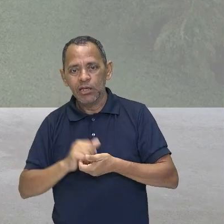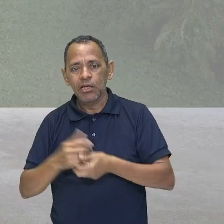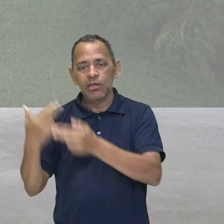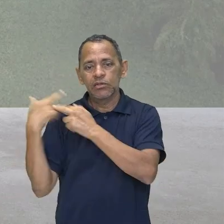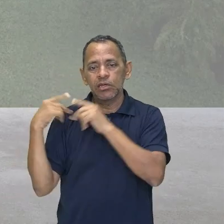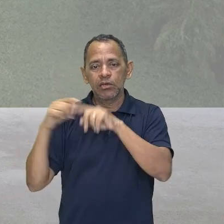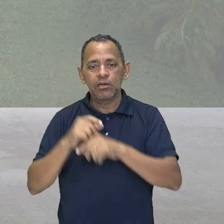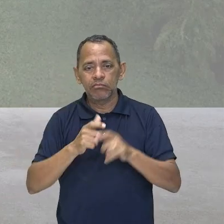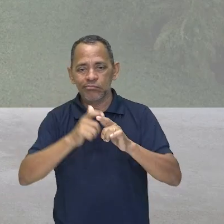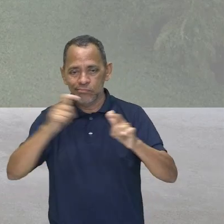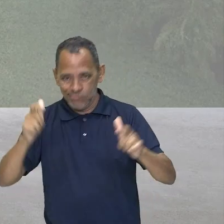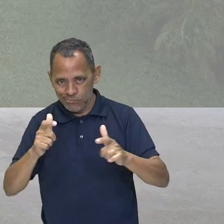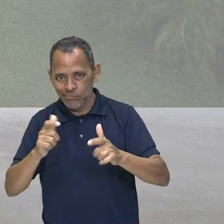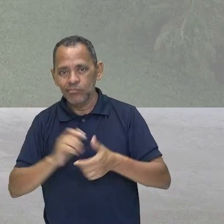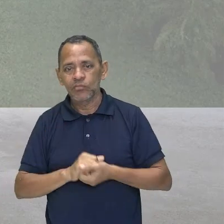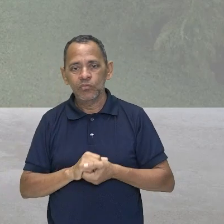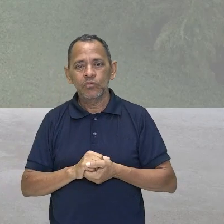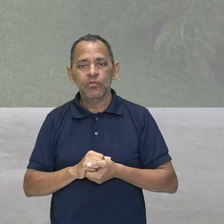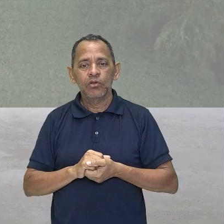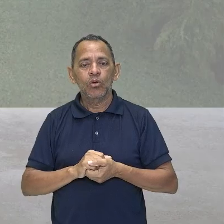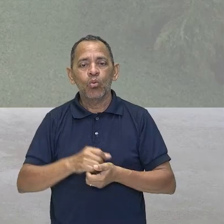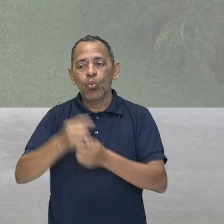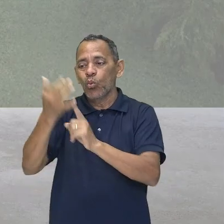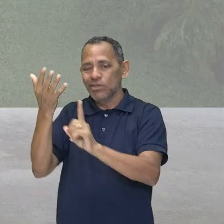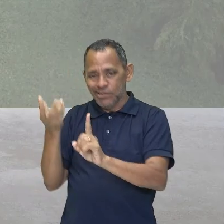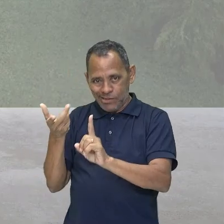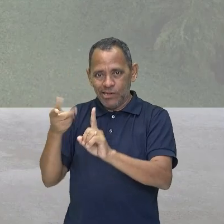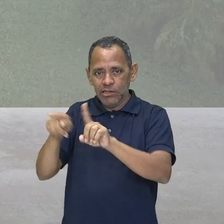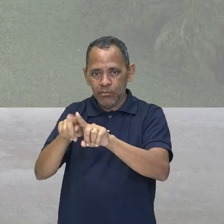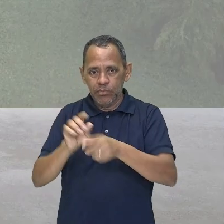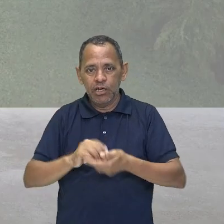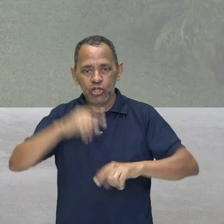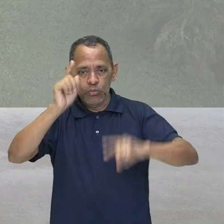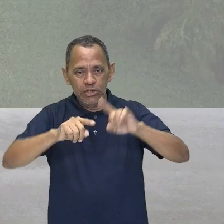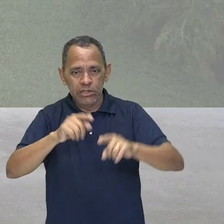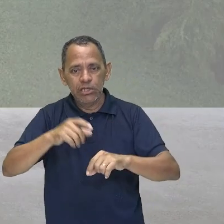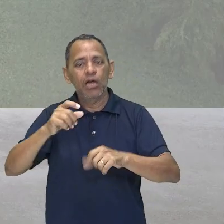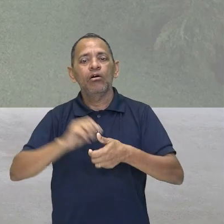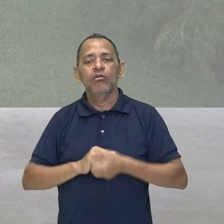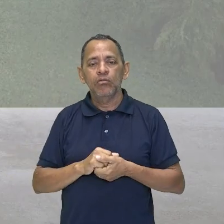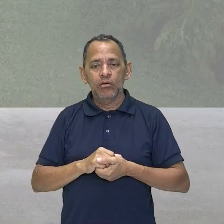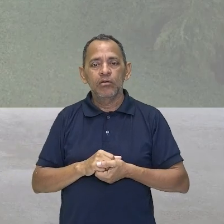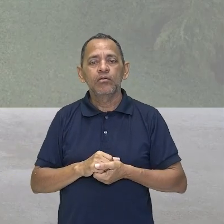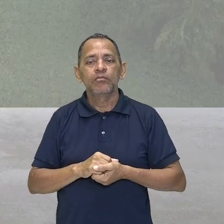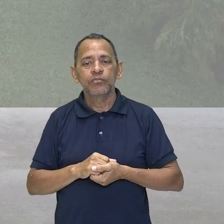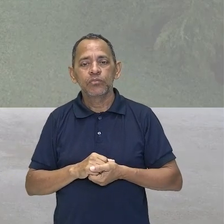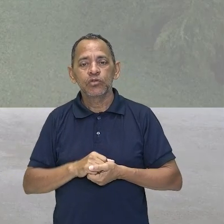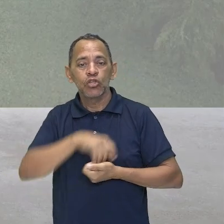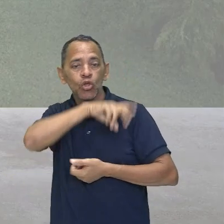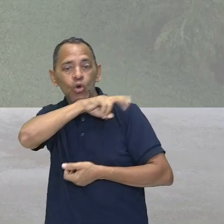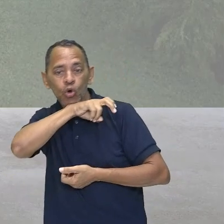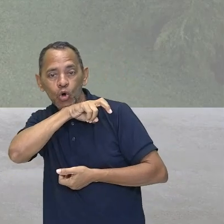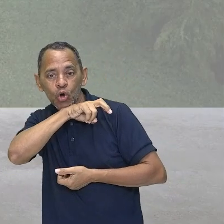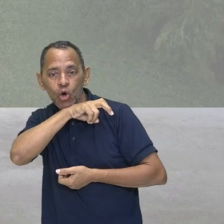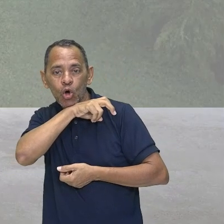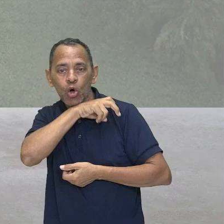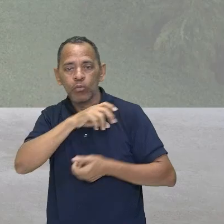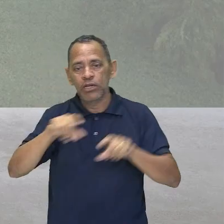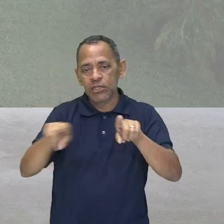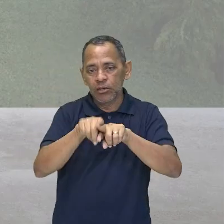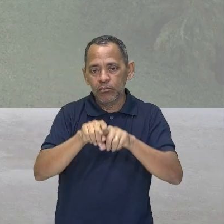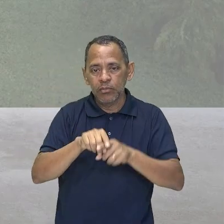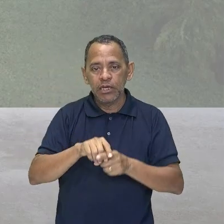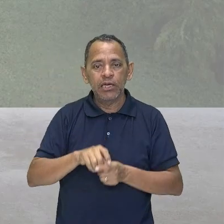maior parte dos soros antiveneno produzidos no Brasil, usados para tratar picadas de cobras, aranhas e outros animais